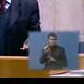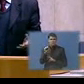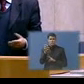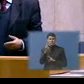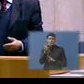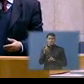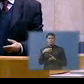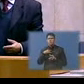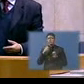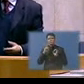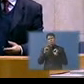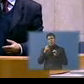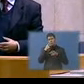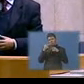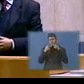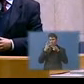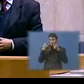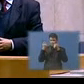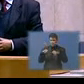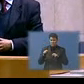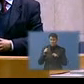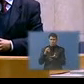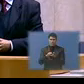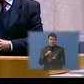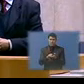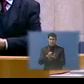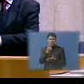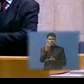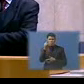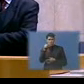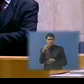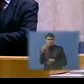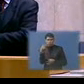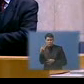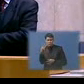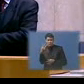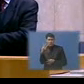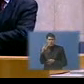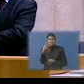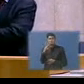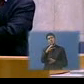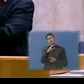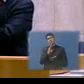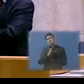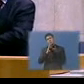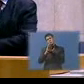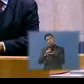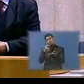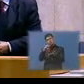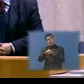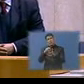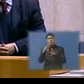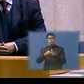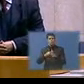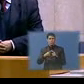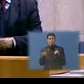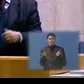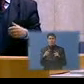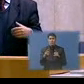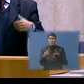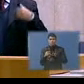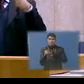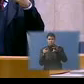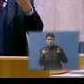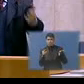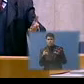Tem 1,3 de restos a pagar. Então, é um pedaço só disso. Pode